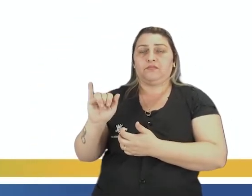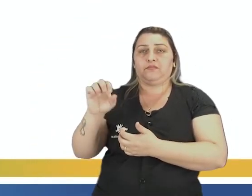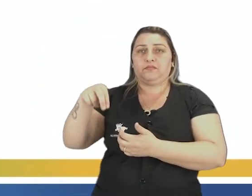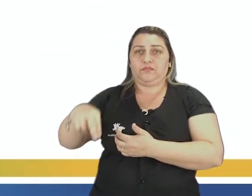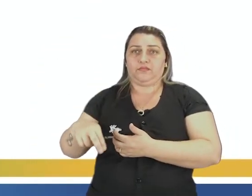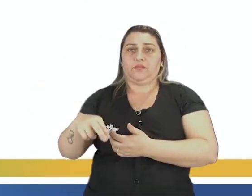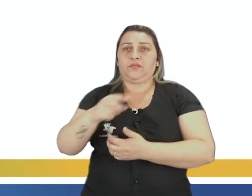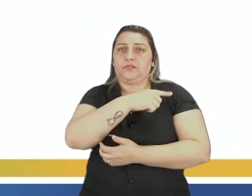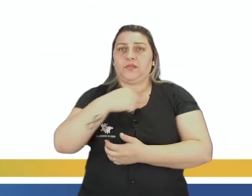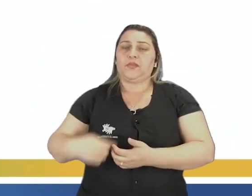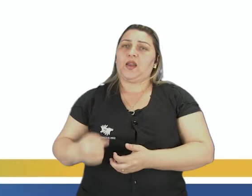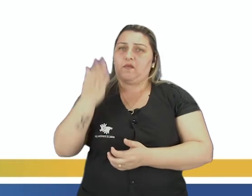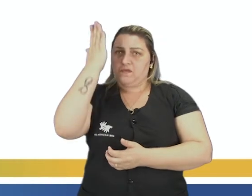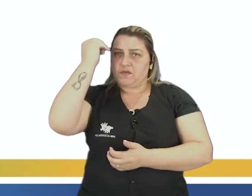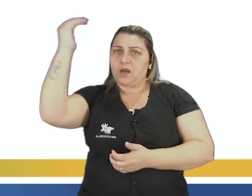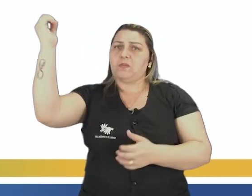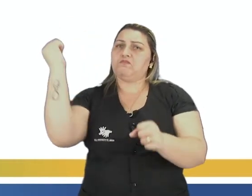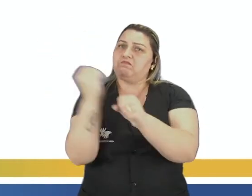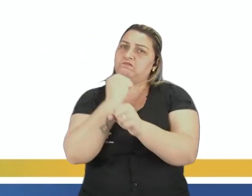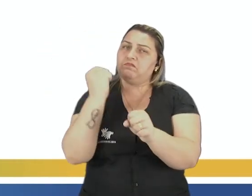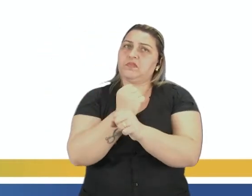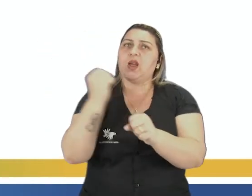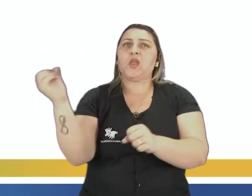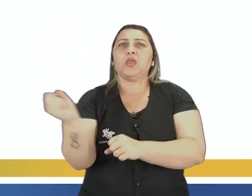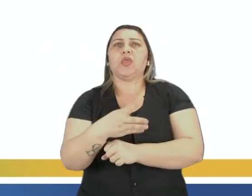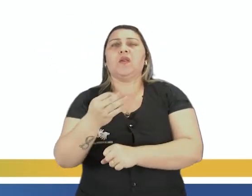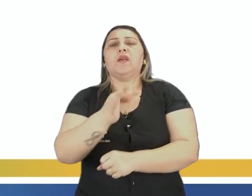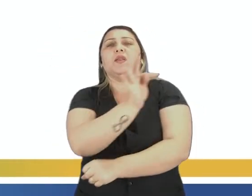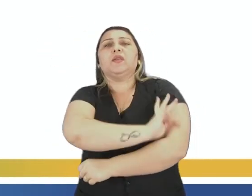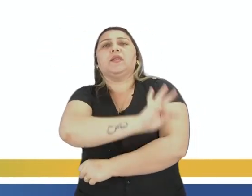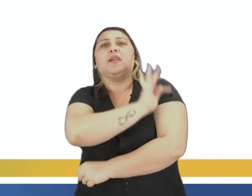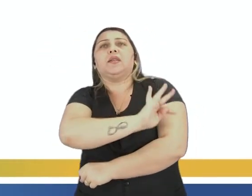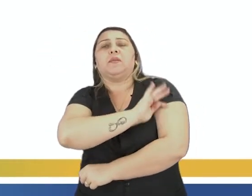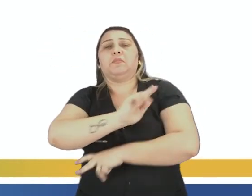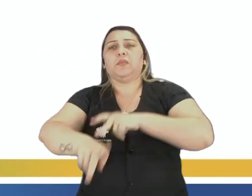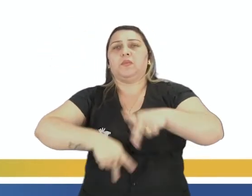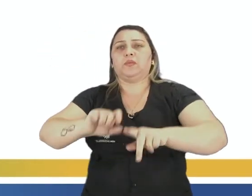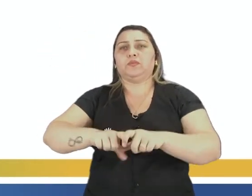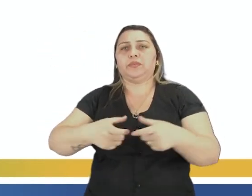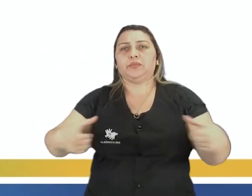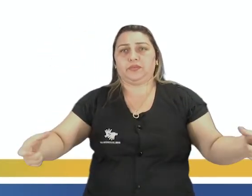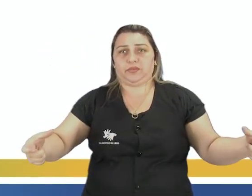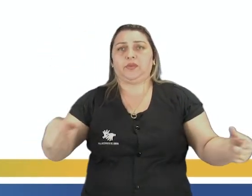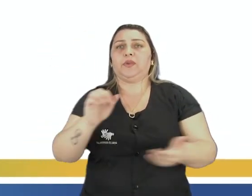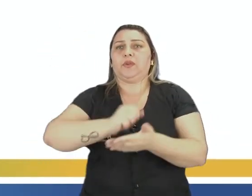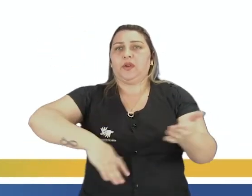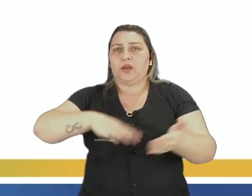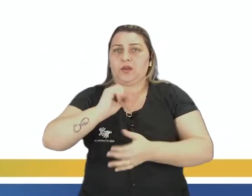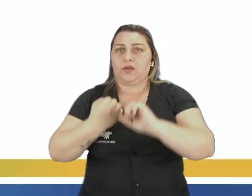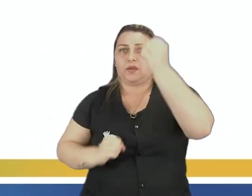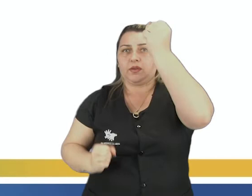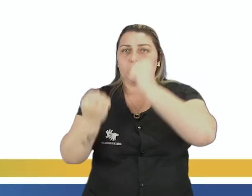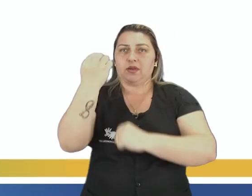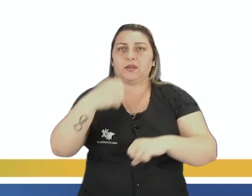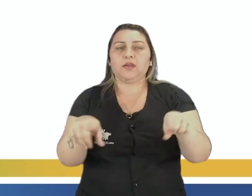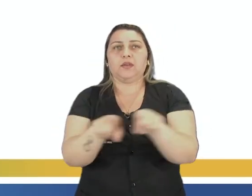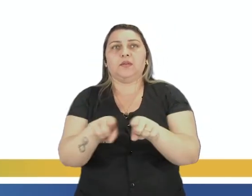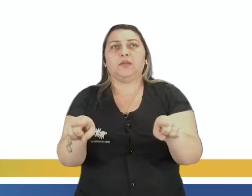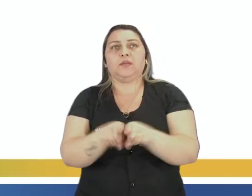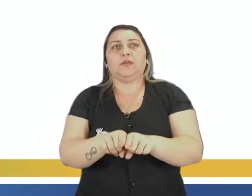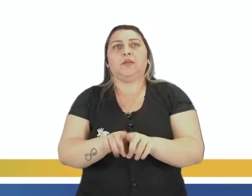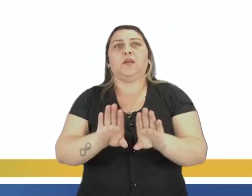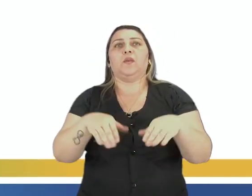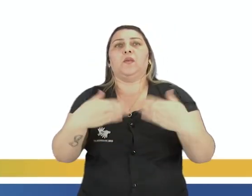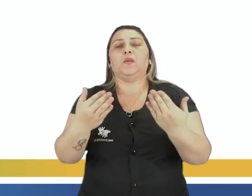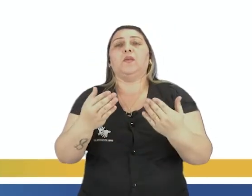famoso pelas grandes construções e inovações técnicas. A população cresceu e a atividade industrial também.